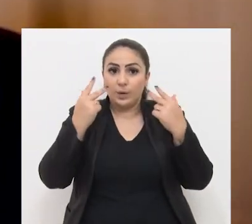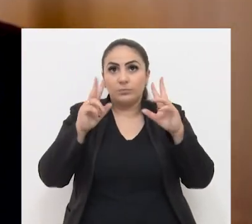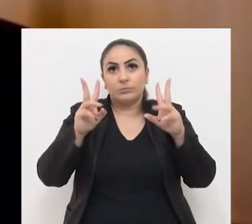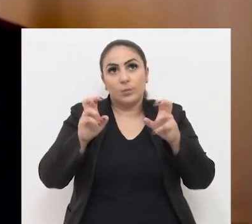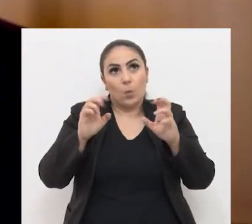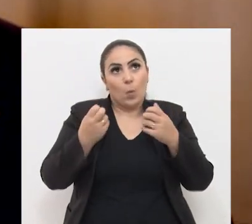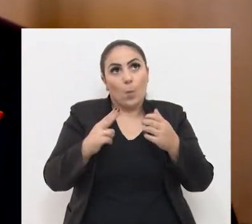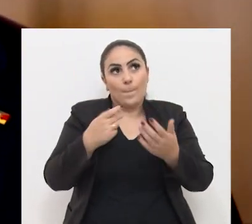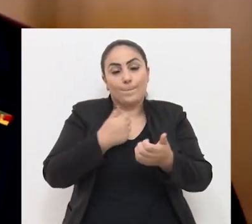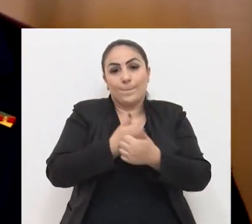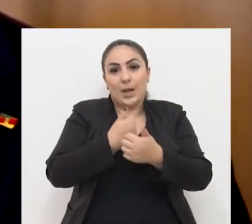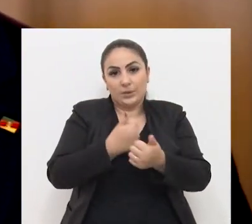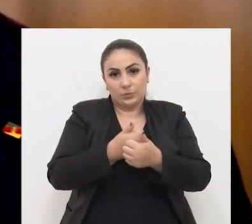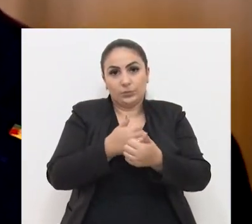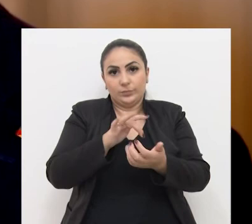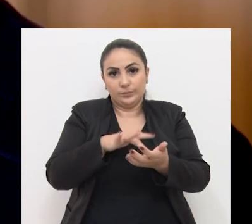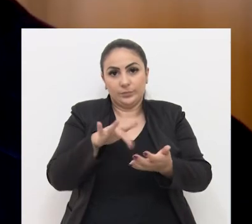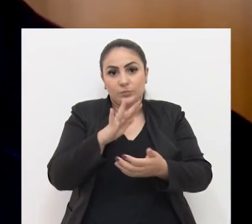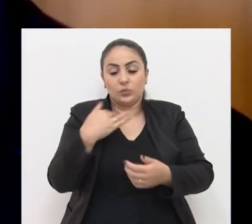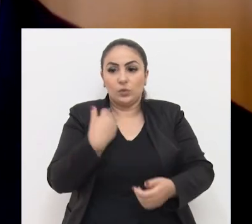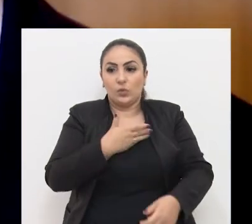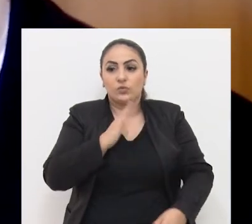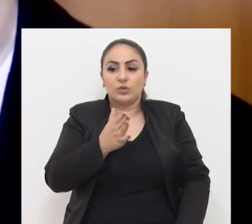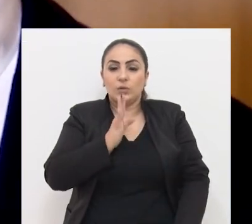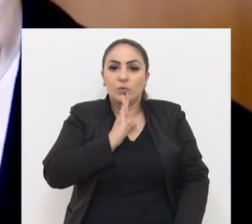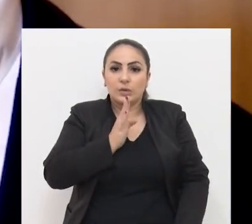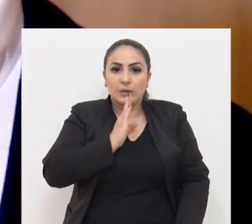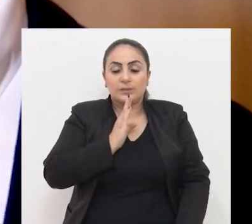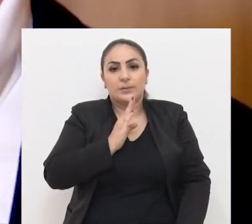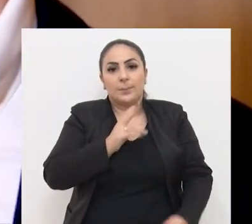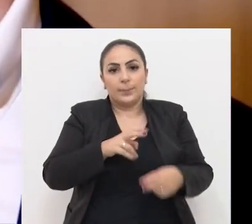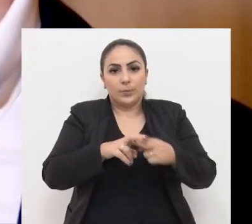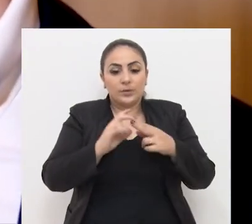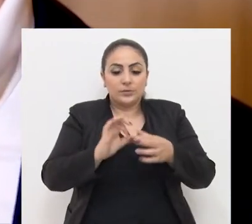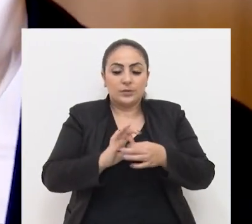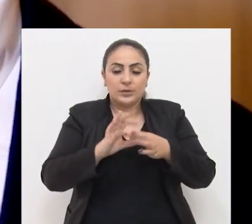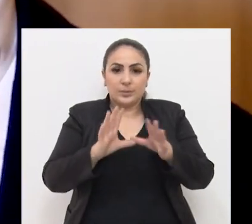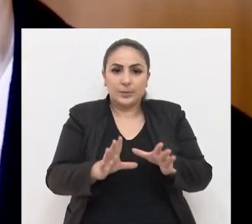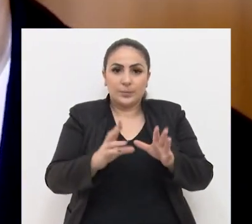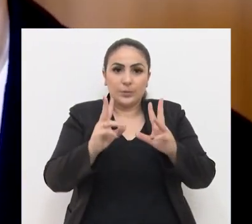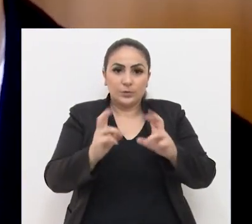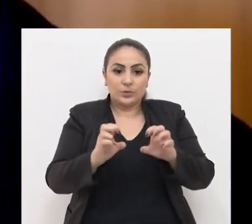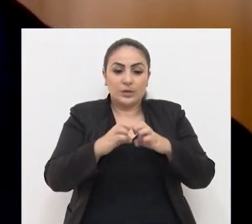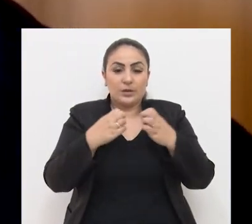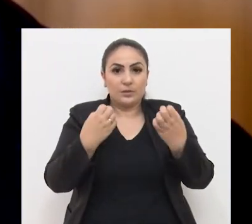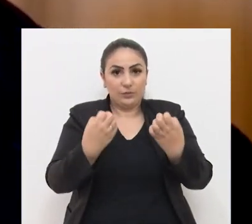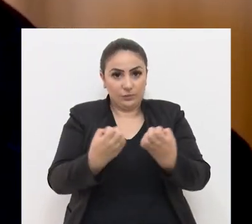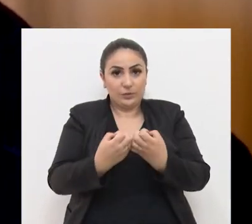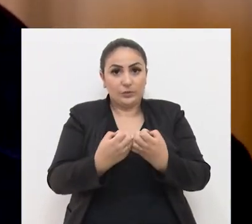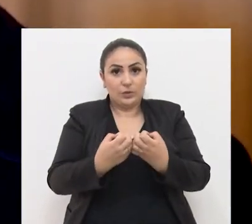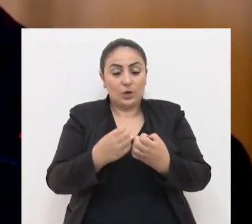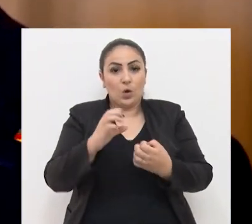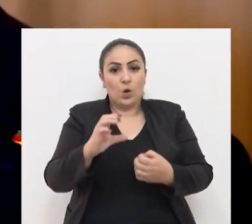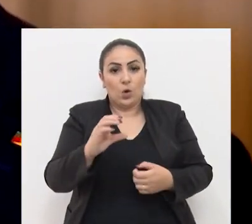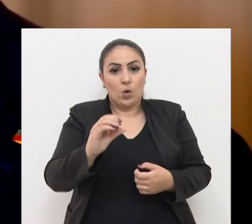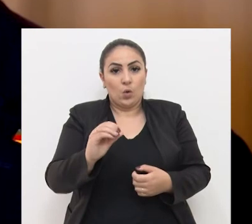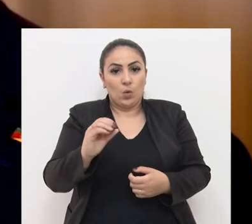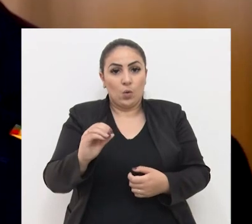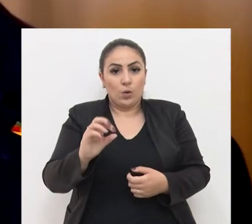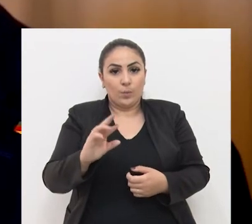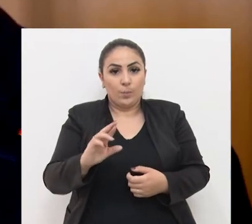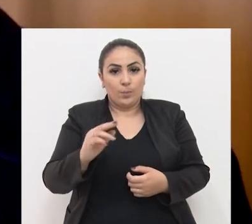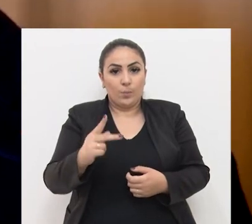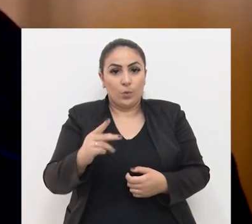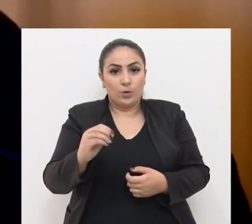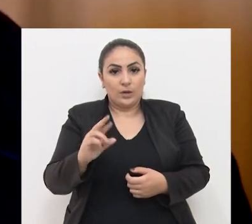normalidade ou algo próximo à normalidade, como nós a conhecíamos. E assim liberamos na questão dos eventos, os eventos